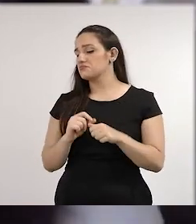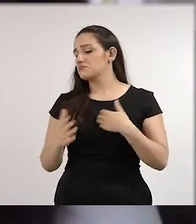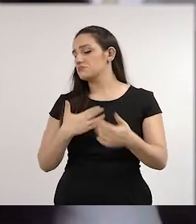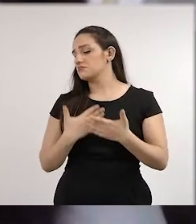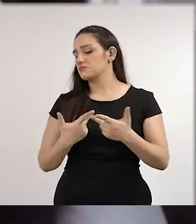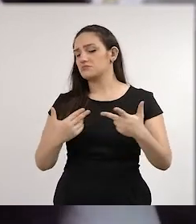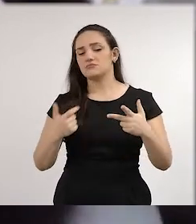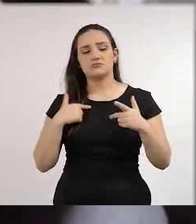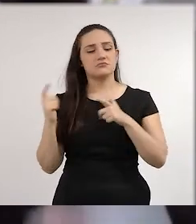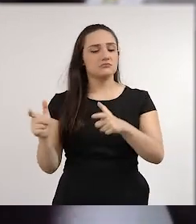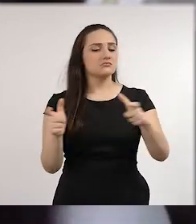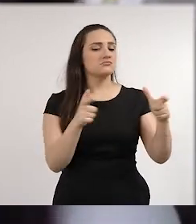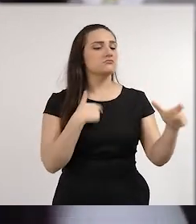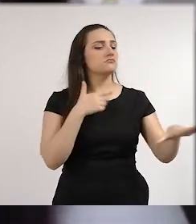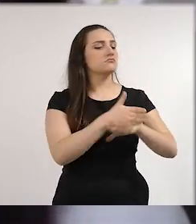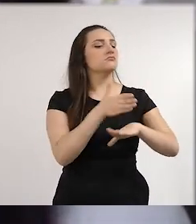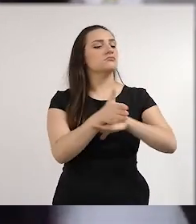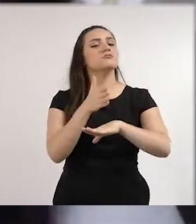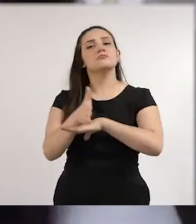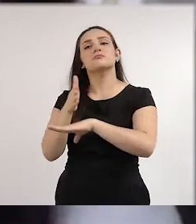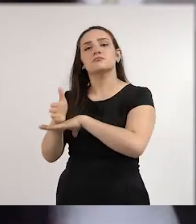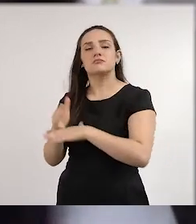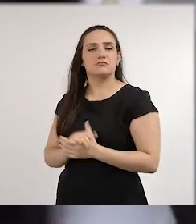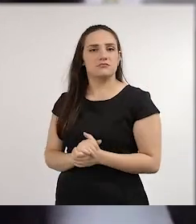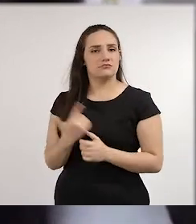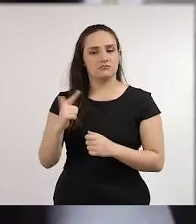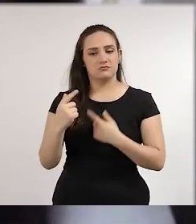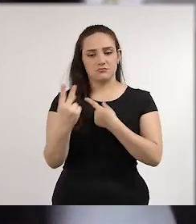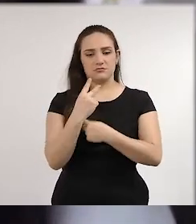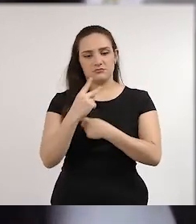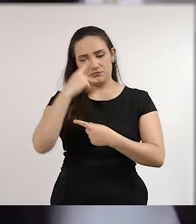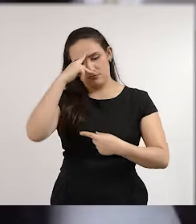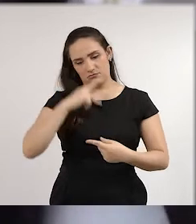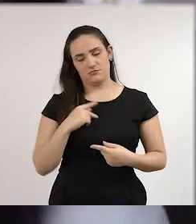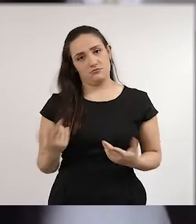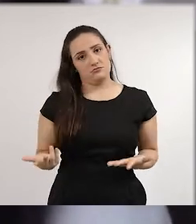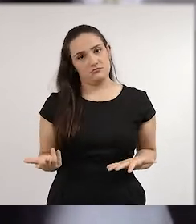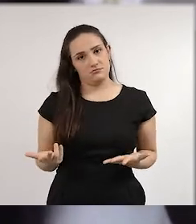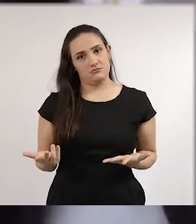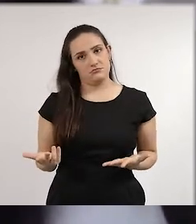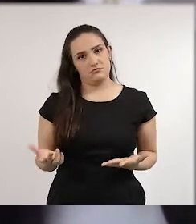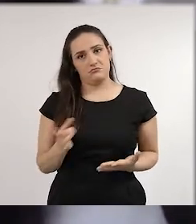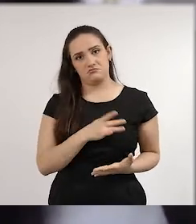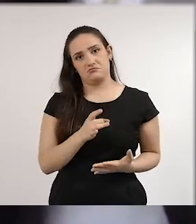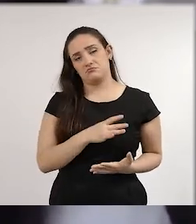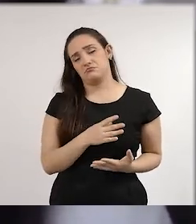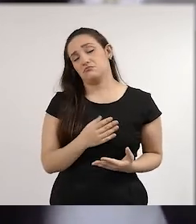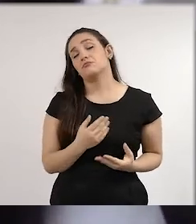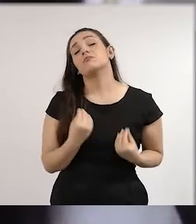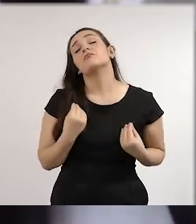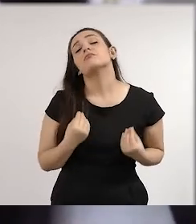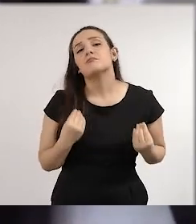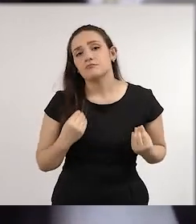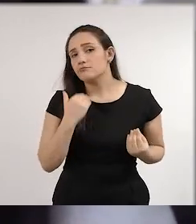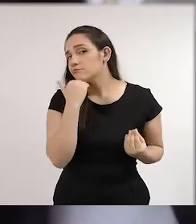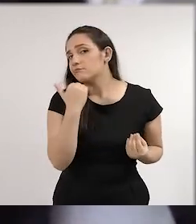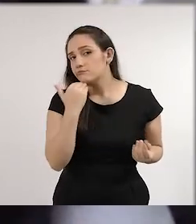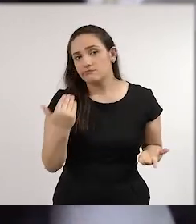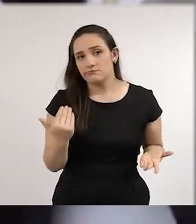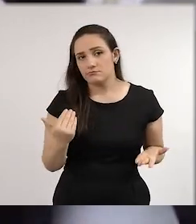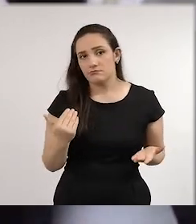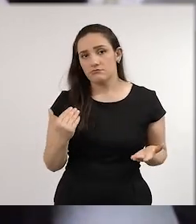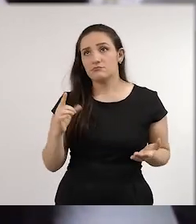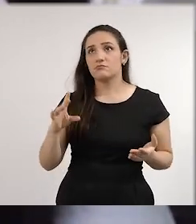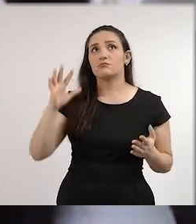que é lugar, eu não tenho essa proteção, aí o seu medo, ele não está te levando a nada, só a criar